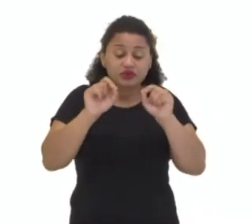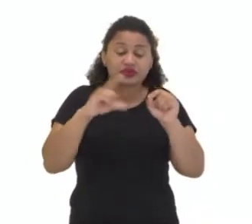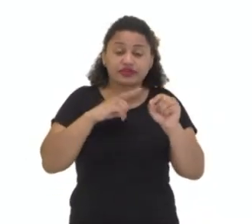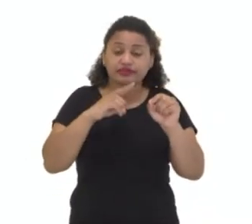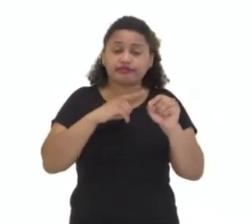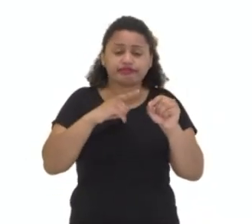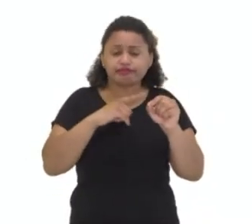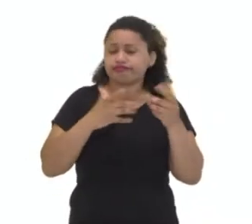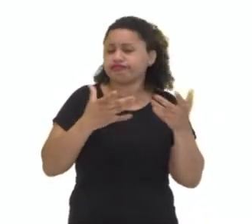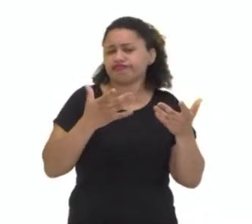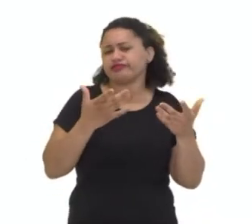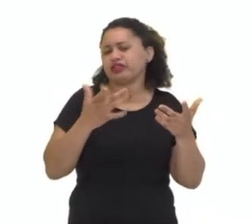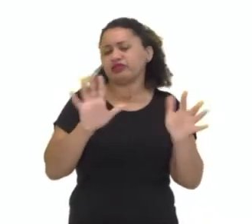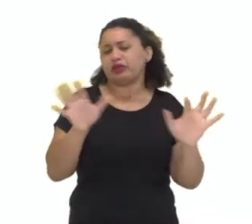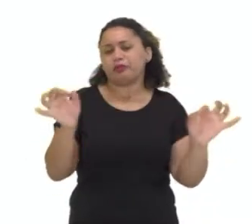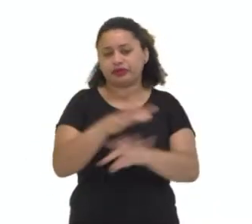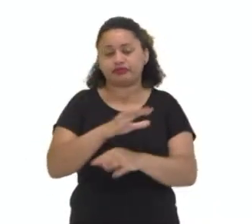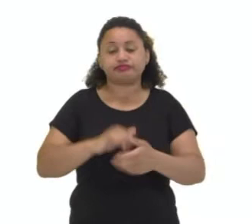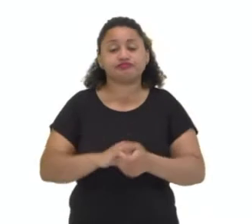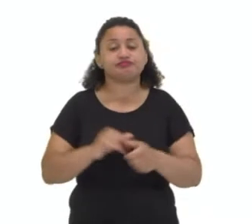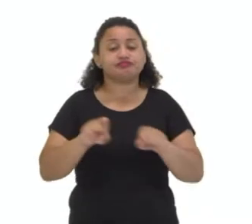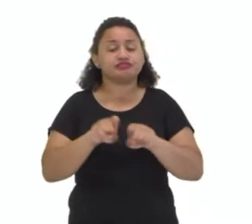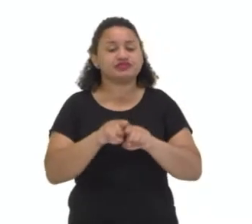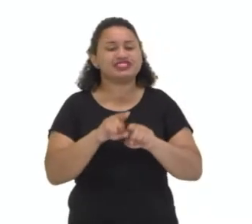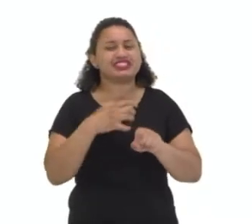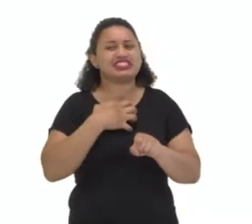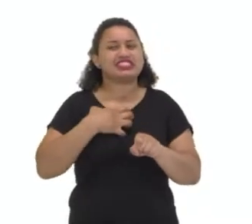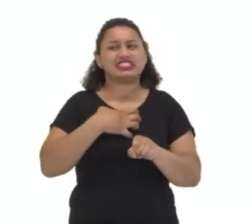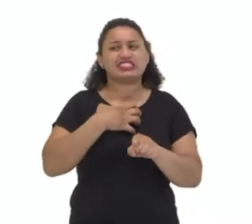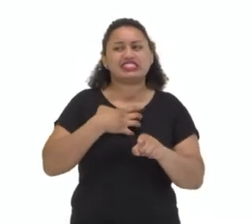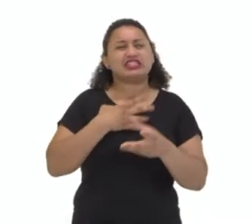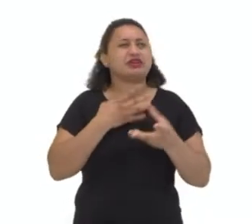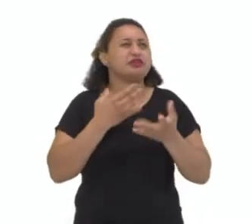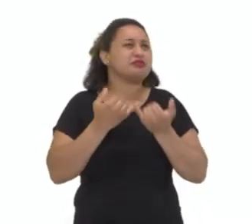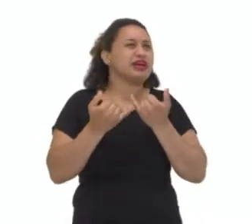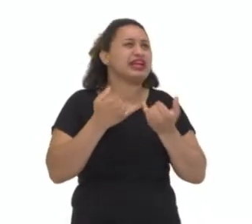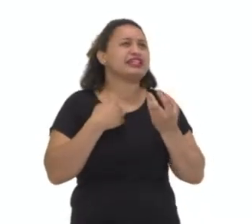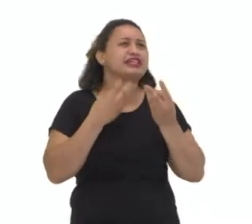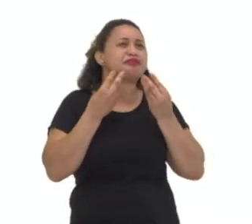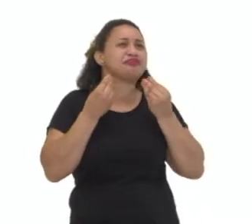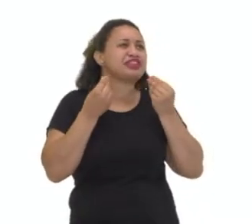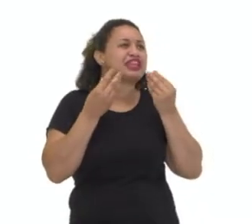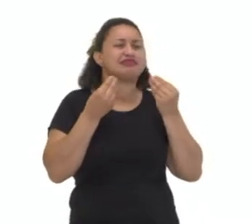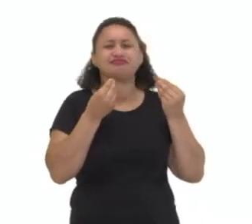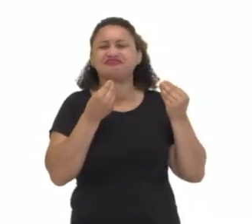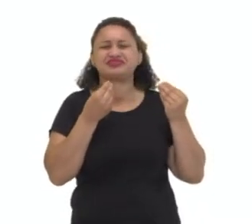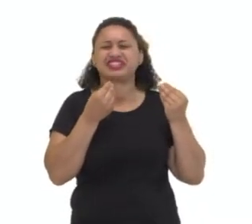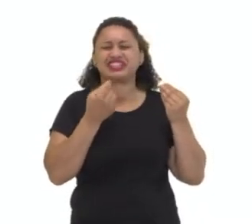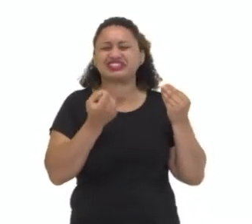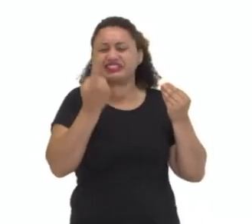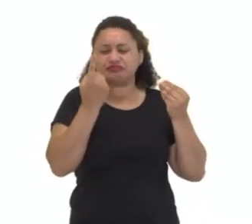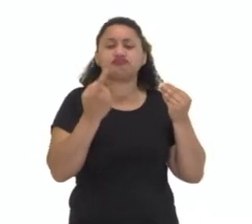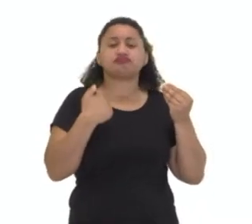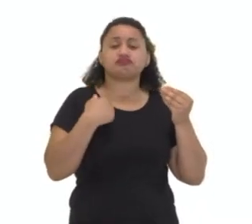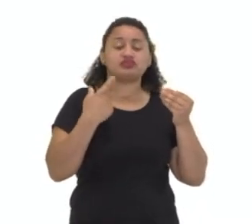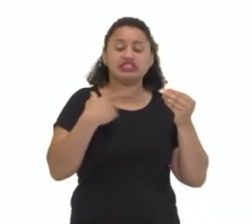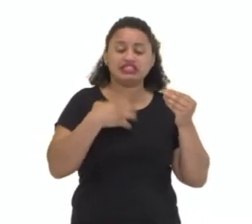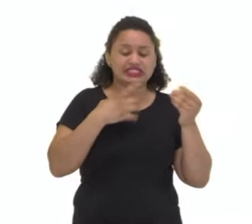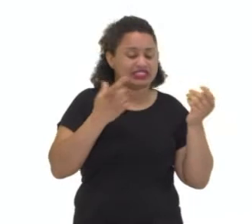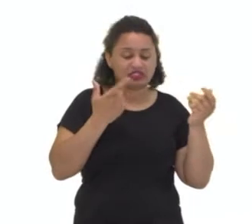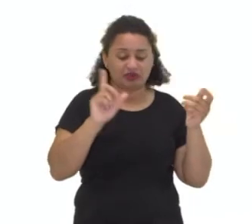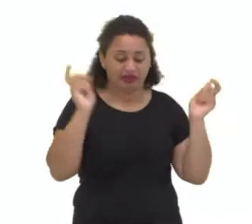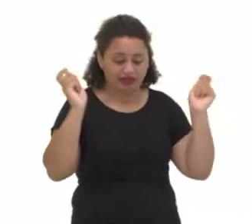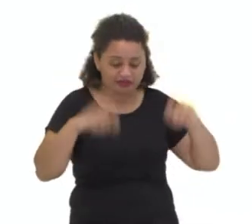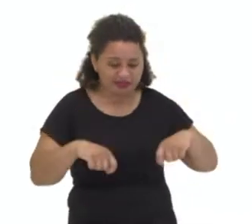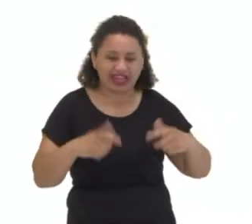inacabados, e aquela insatisfação com gosto de cinza, aquele desgosto de incapacidade e de impotência,